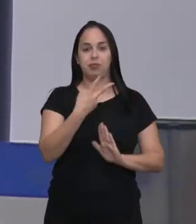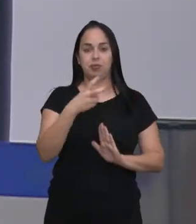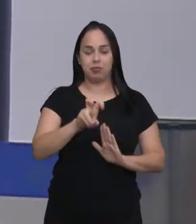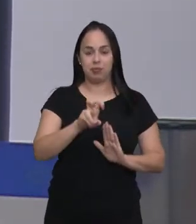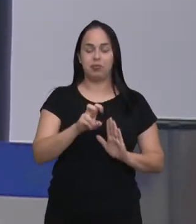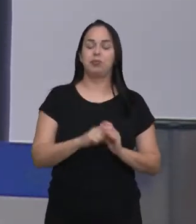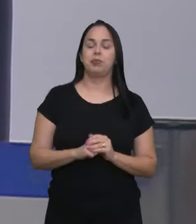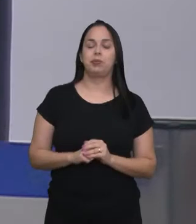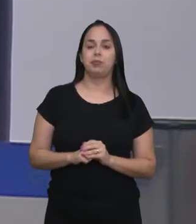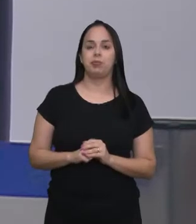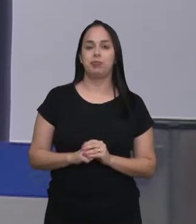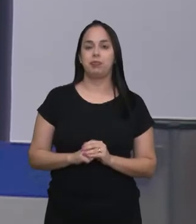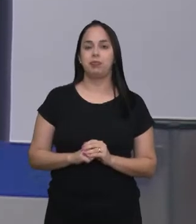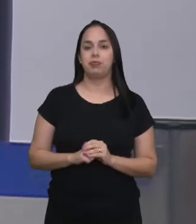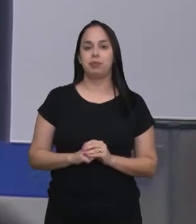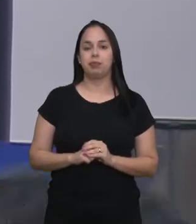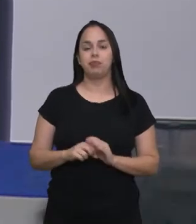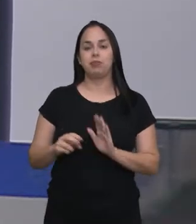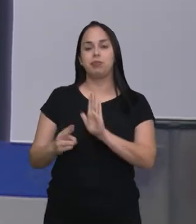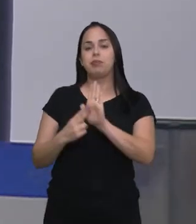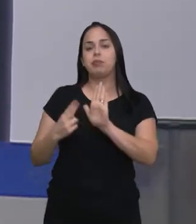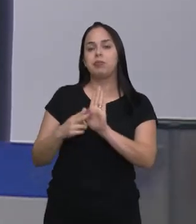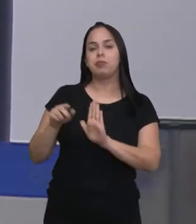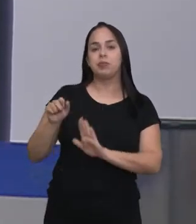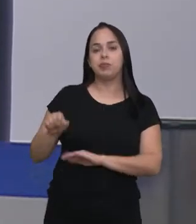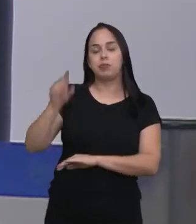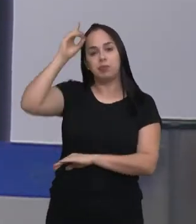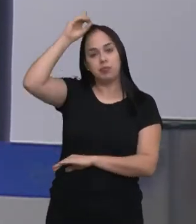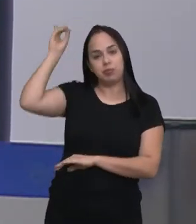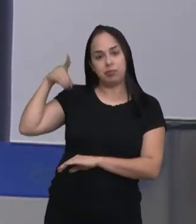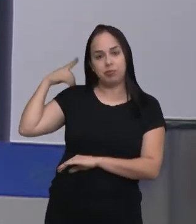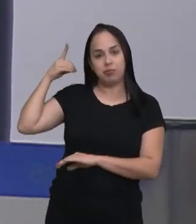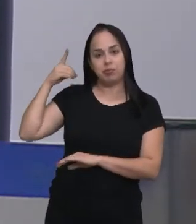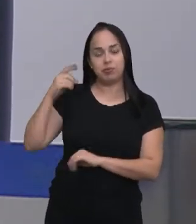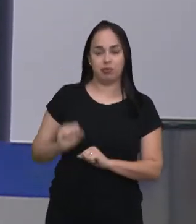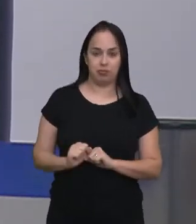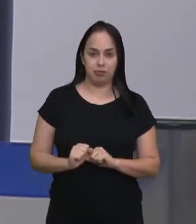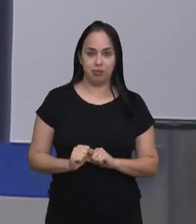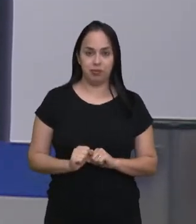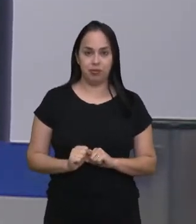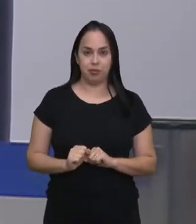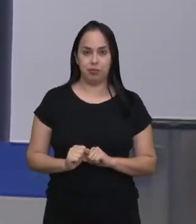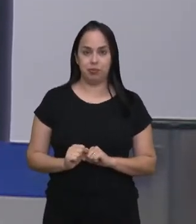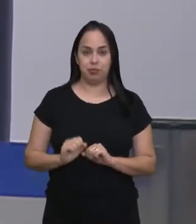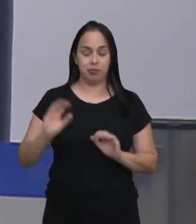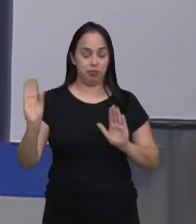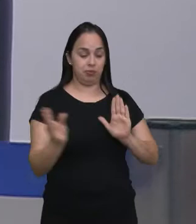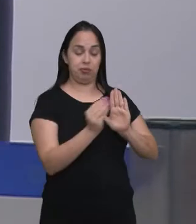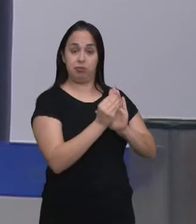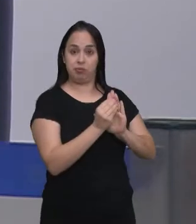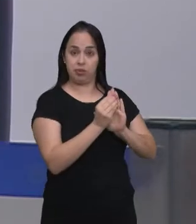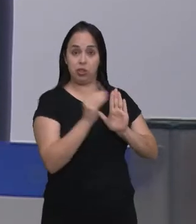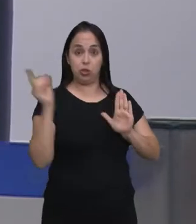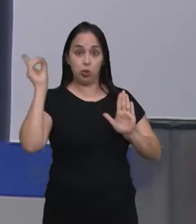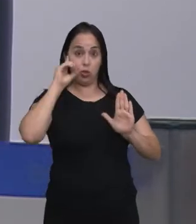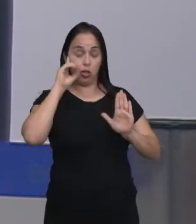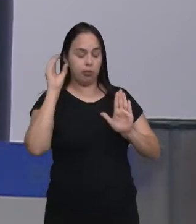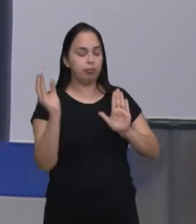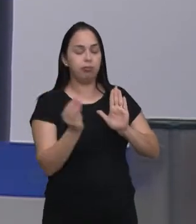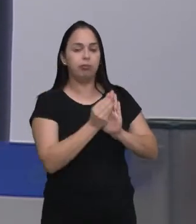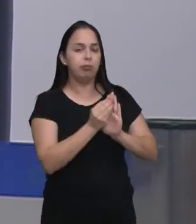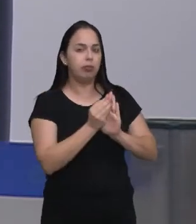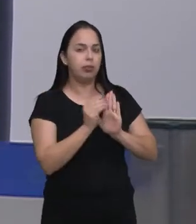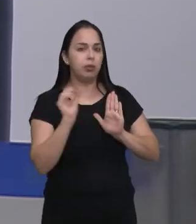25/2022. Autoria, vereadora Dulce Rita. Institui no calendário oficial do município de São José dos Campos